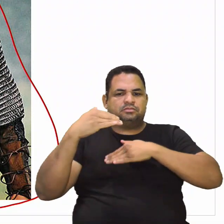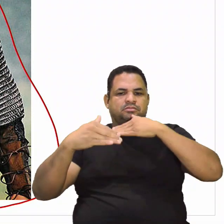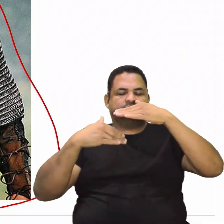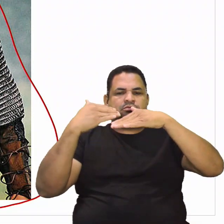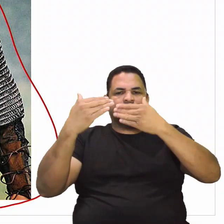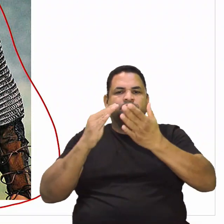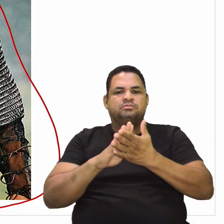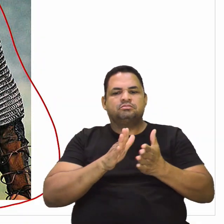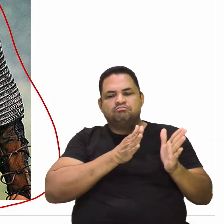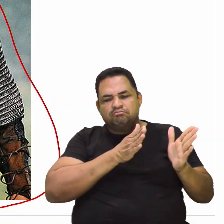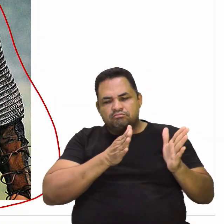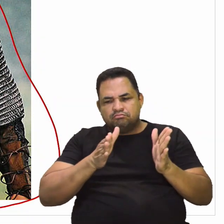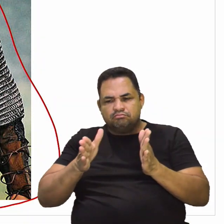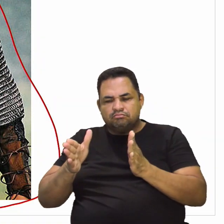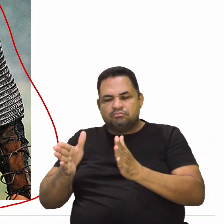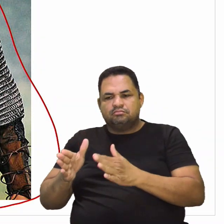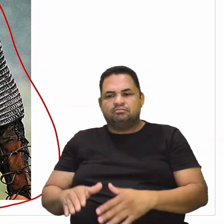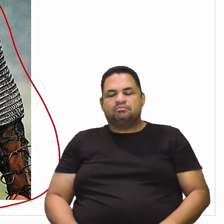passar do tempo.